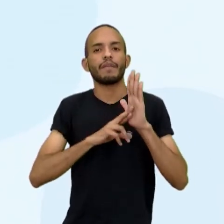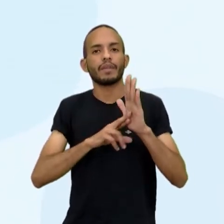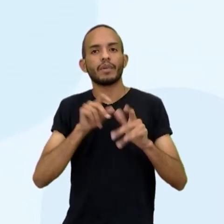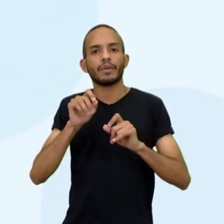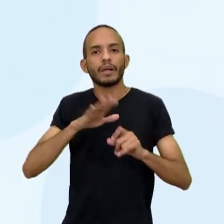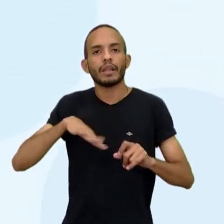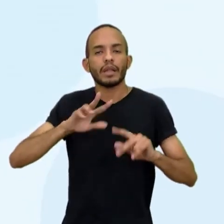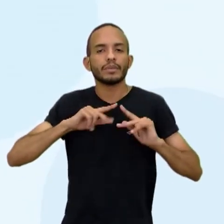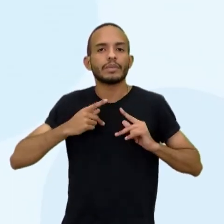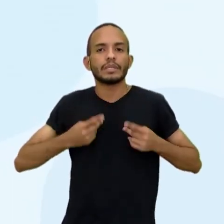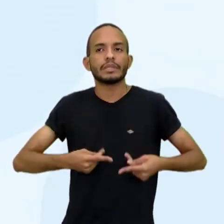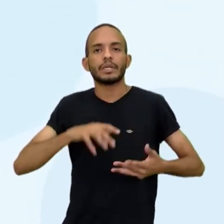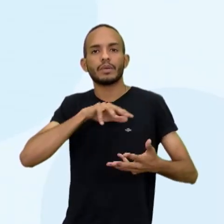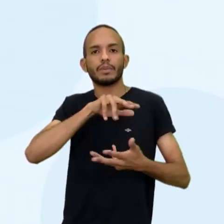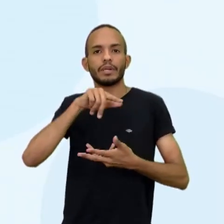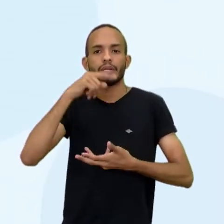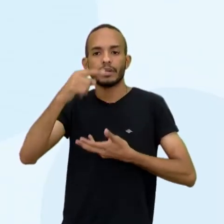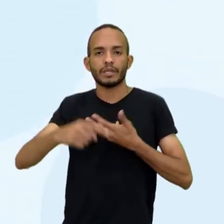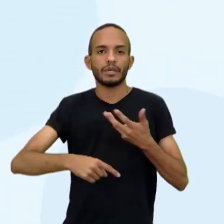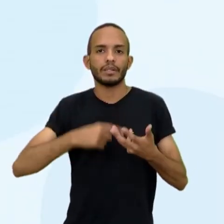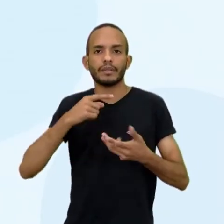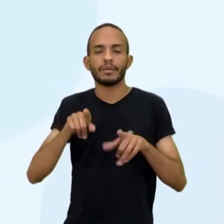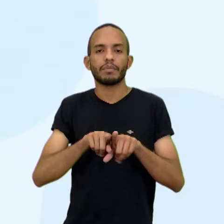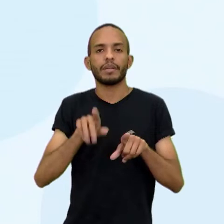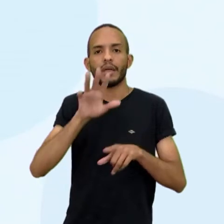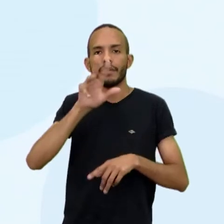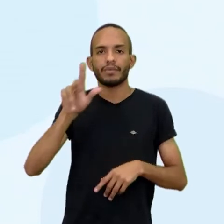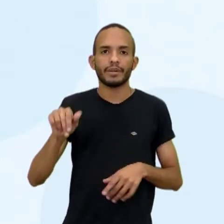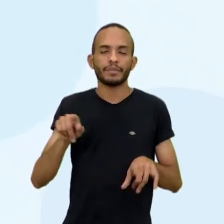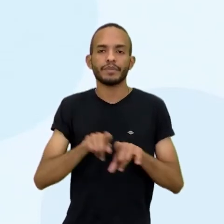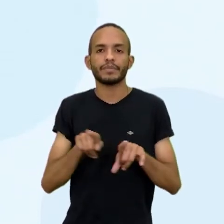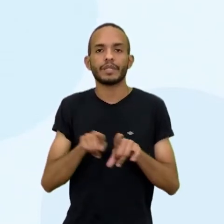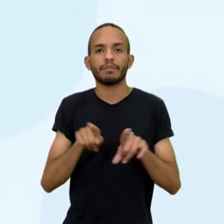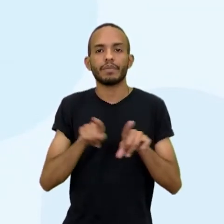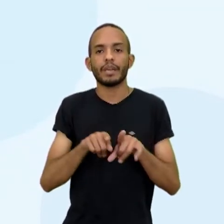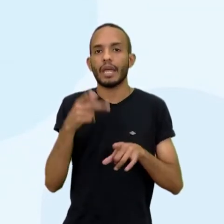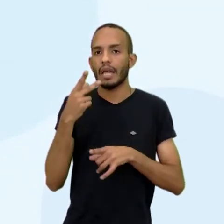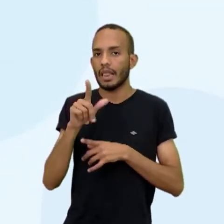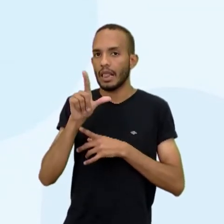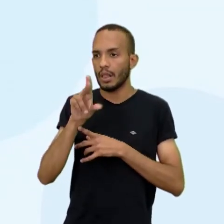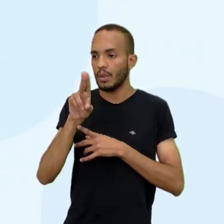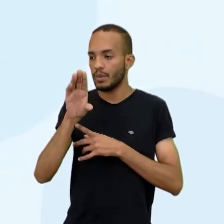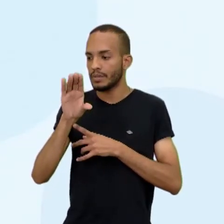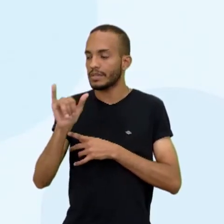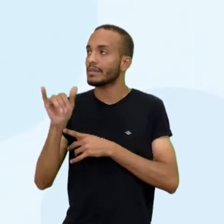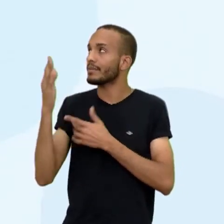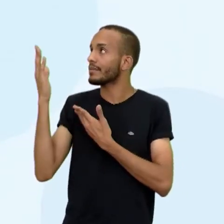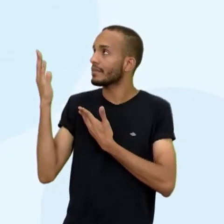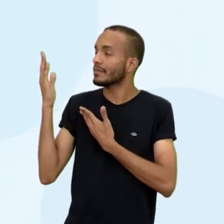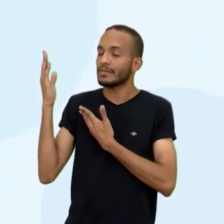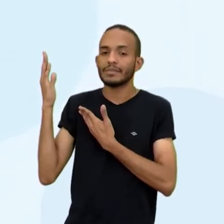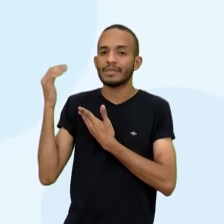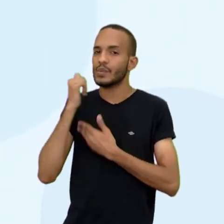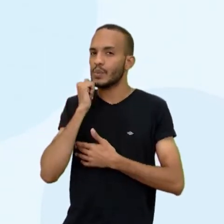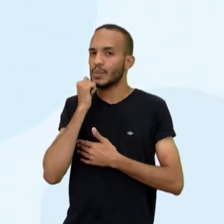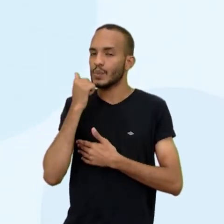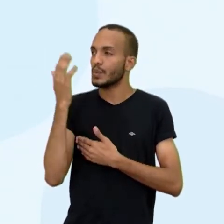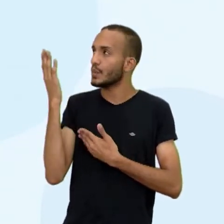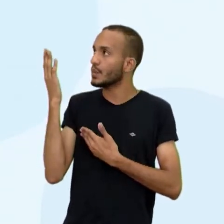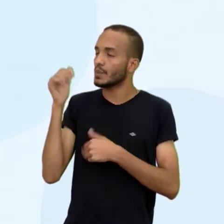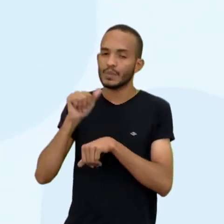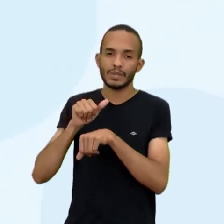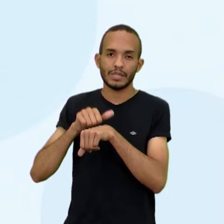de humanidade no planeta, África. A Lucy legal, né? É o fóssil de Australopithecus. Ela